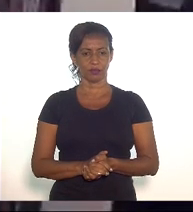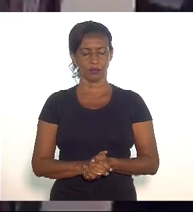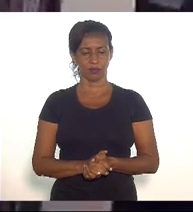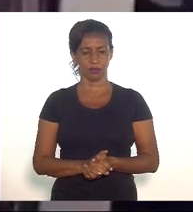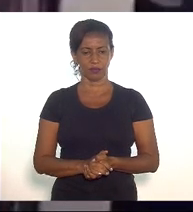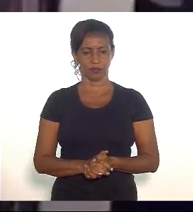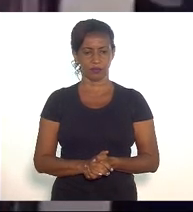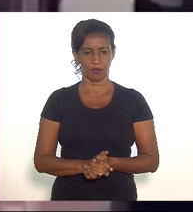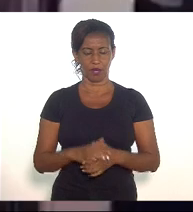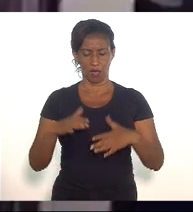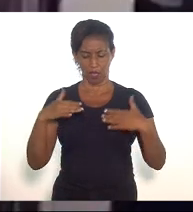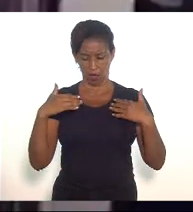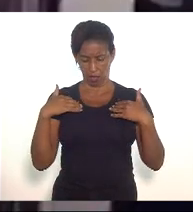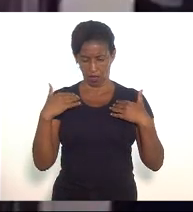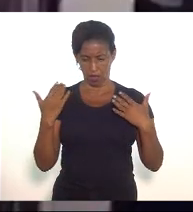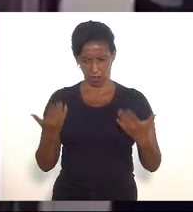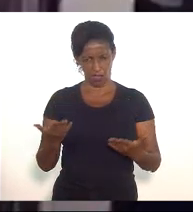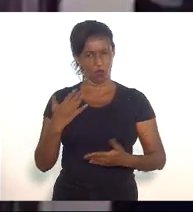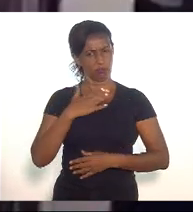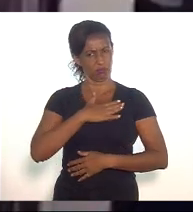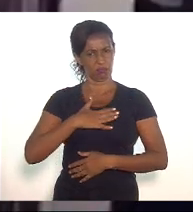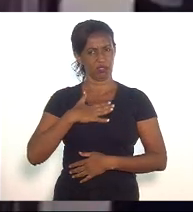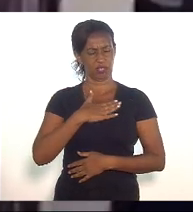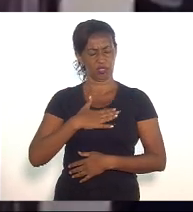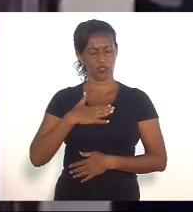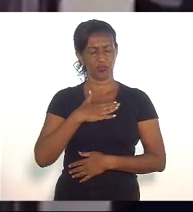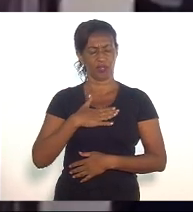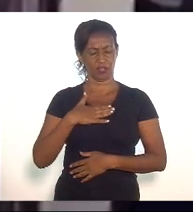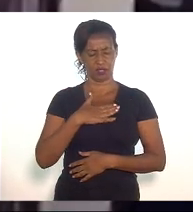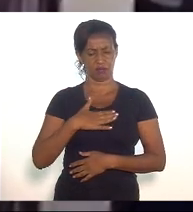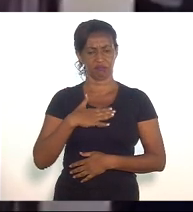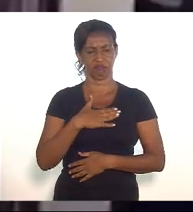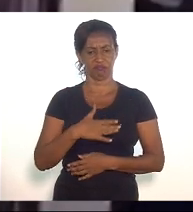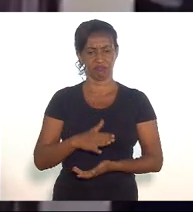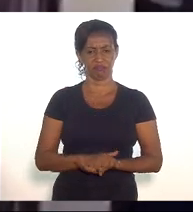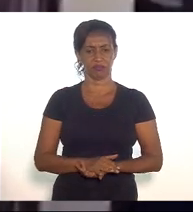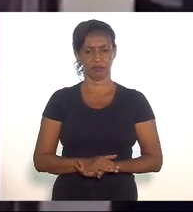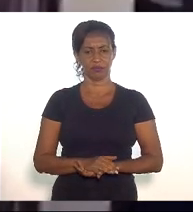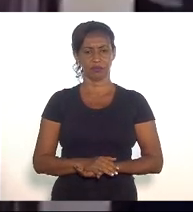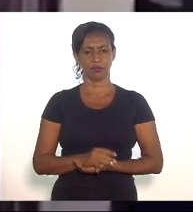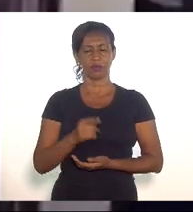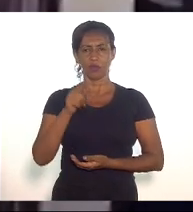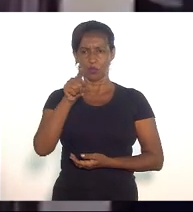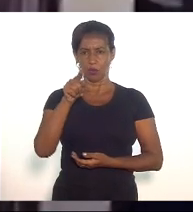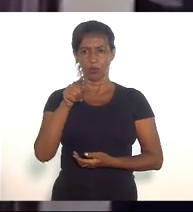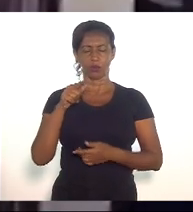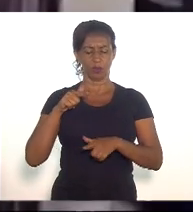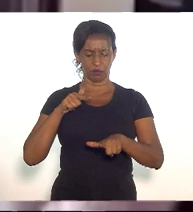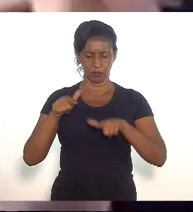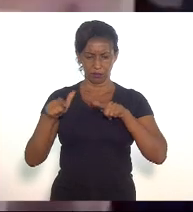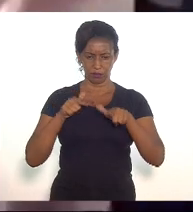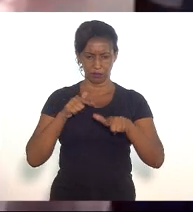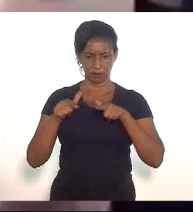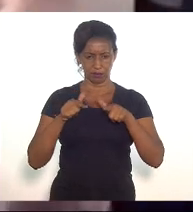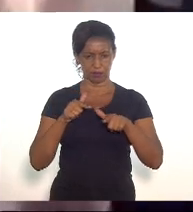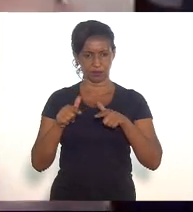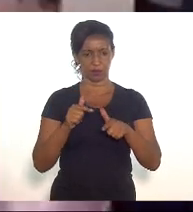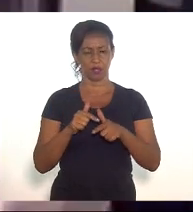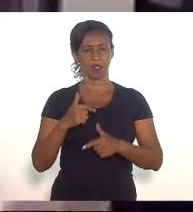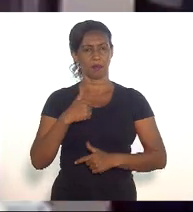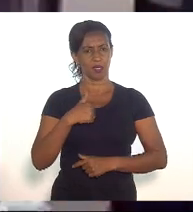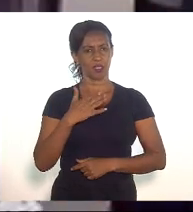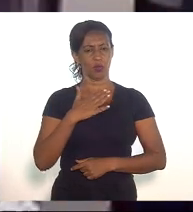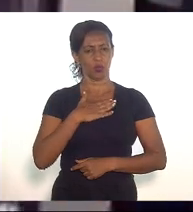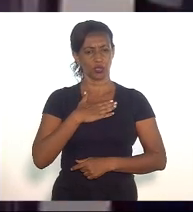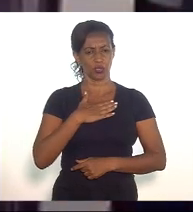eu confesso que estou satisfeito, não é? Com a intervenção de Vossa Excelência, mas eu